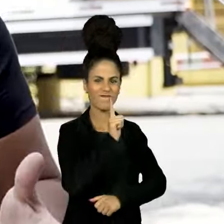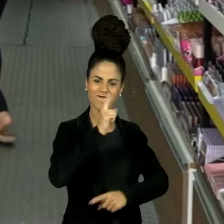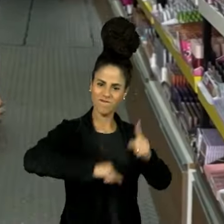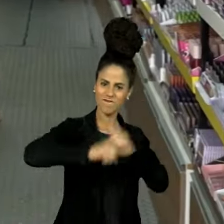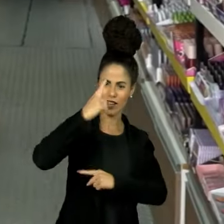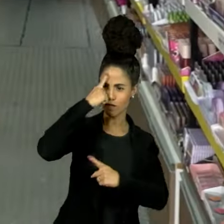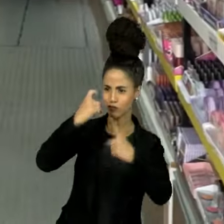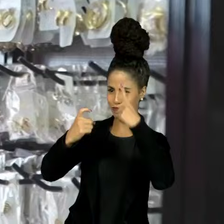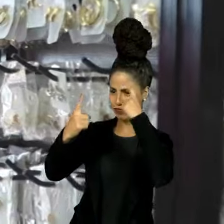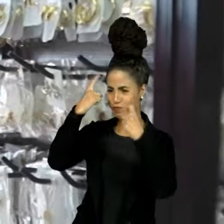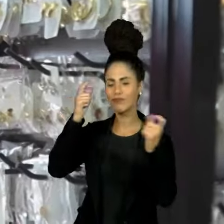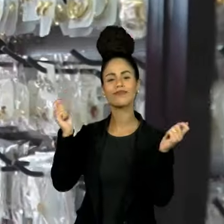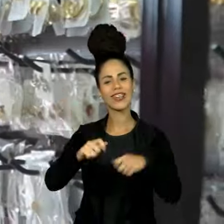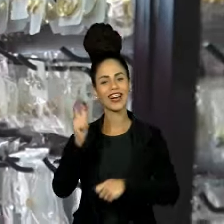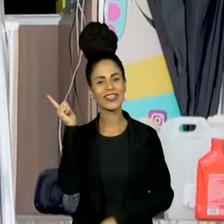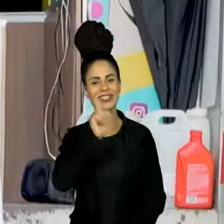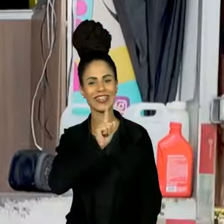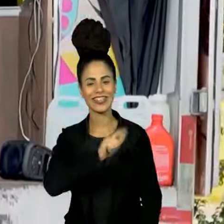criativo.